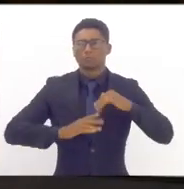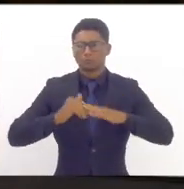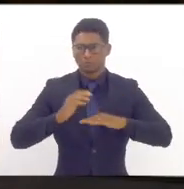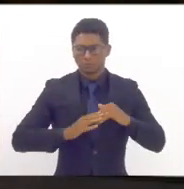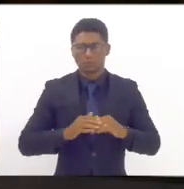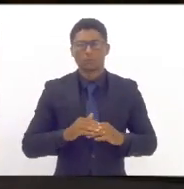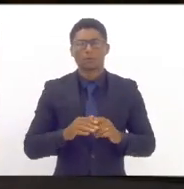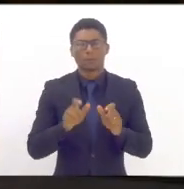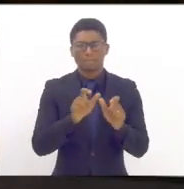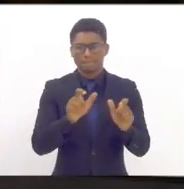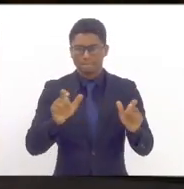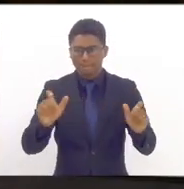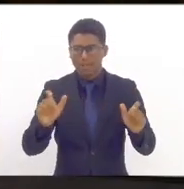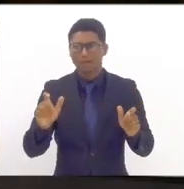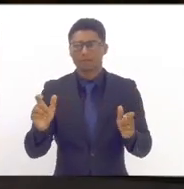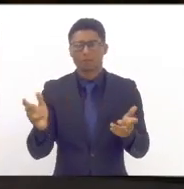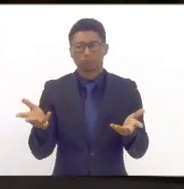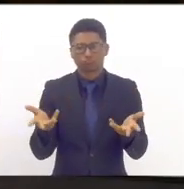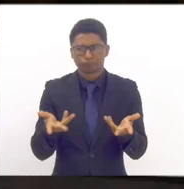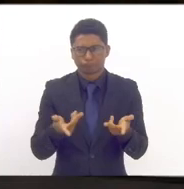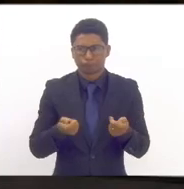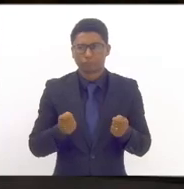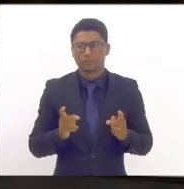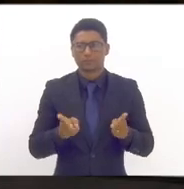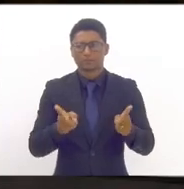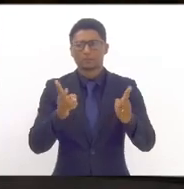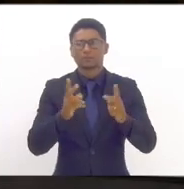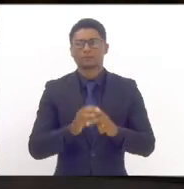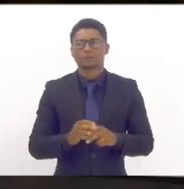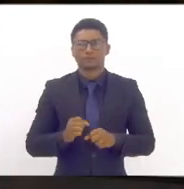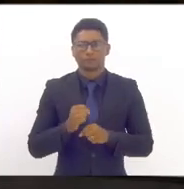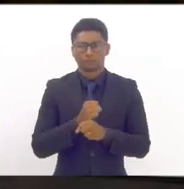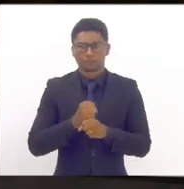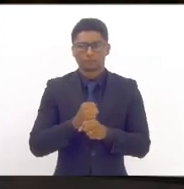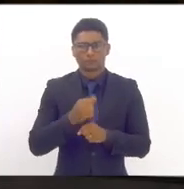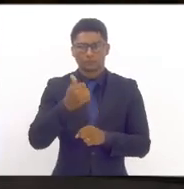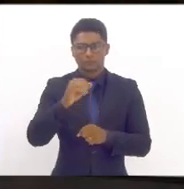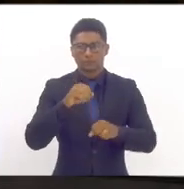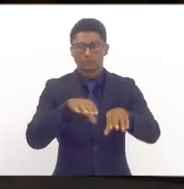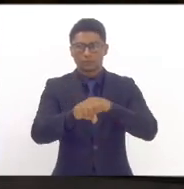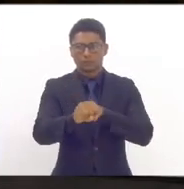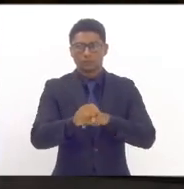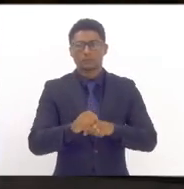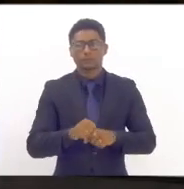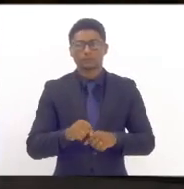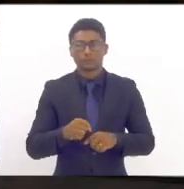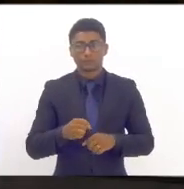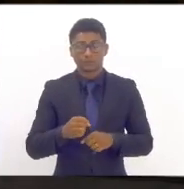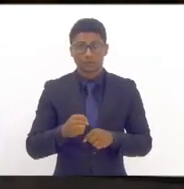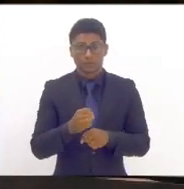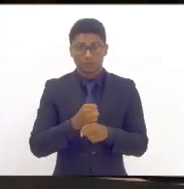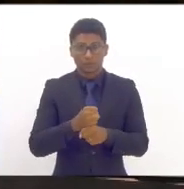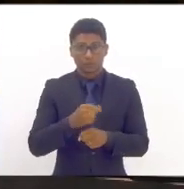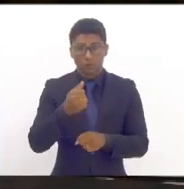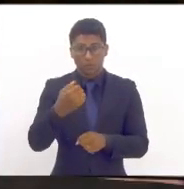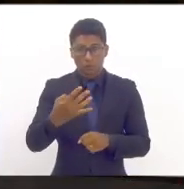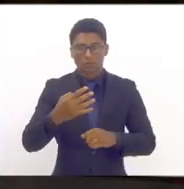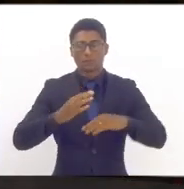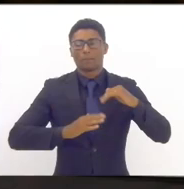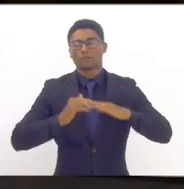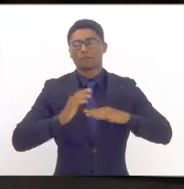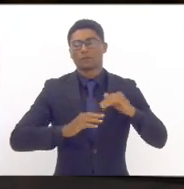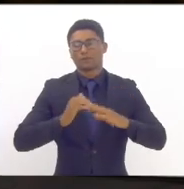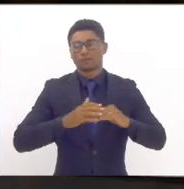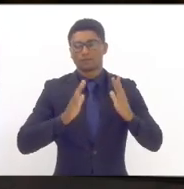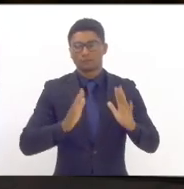escolhe, do seu discurso. São 10 anos de formado, 14 de profissão. Mas se a gente levar em conta que o